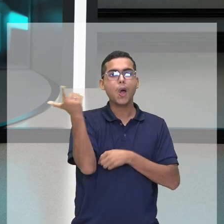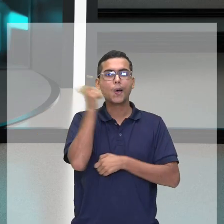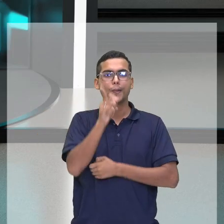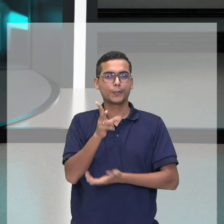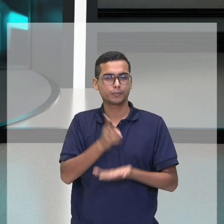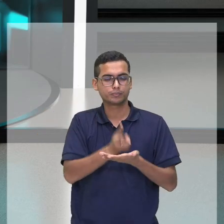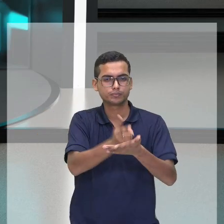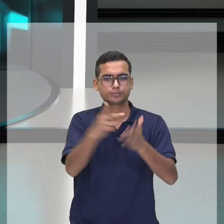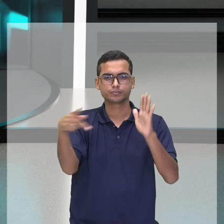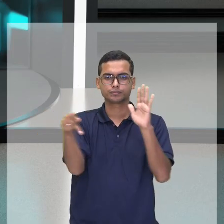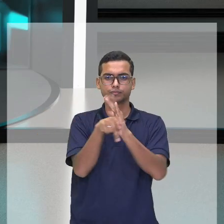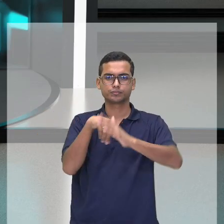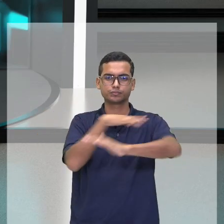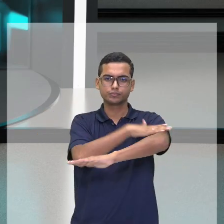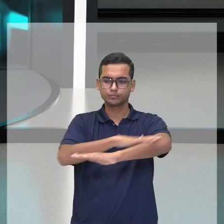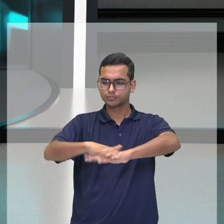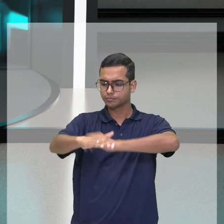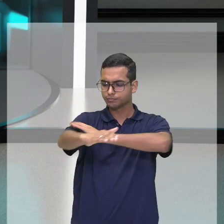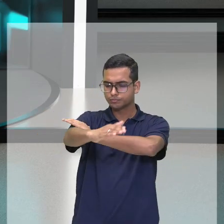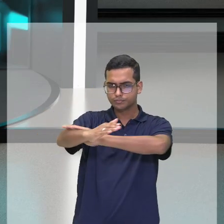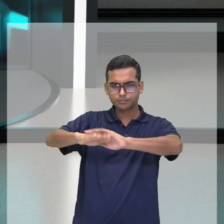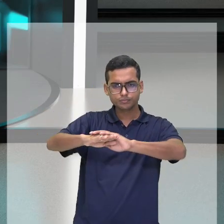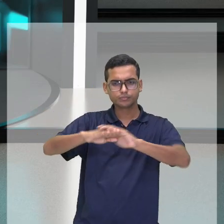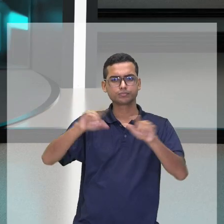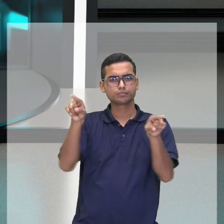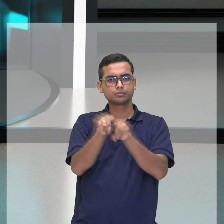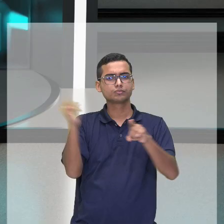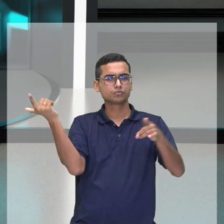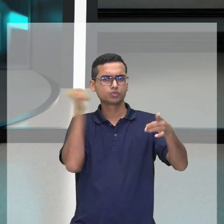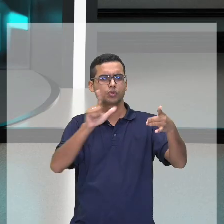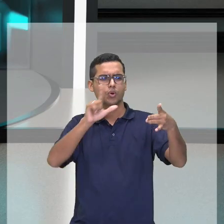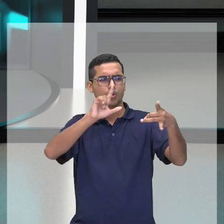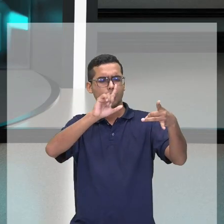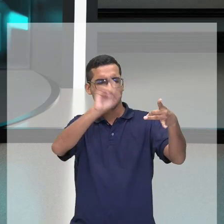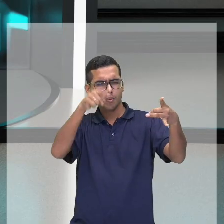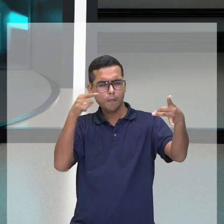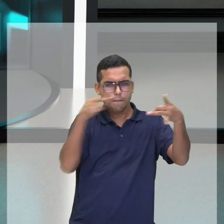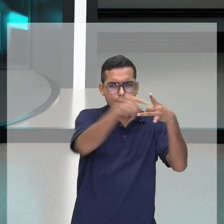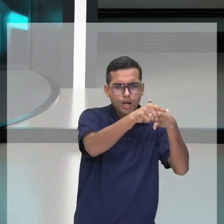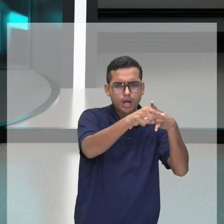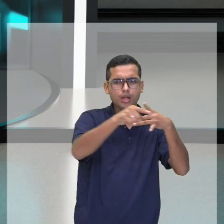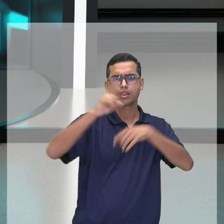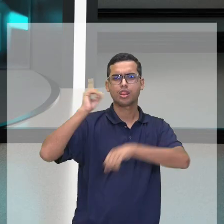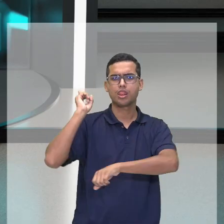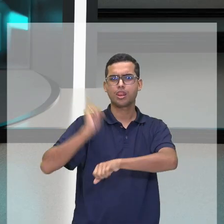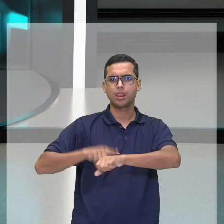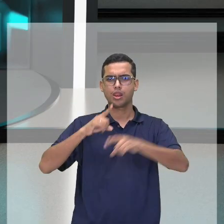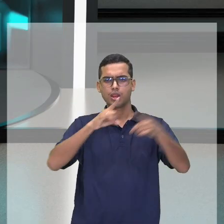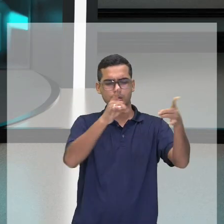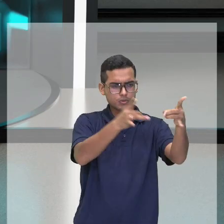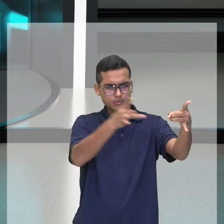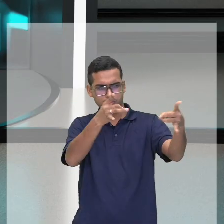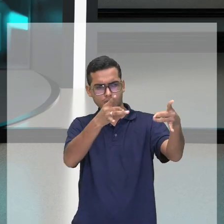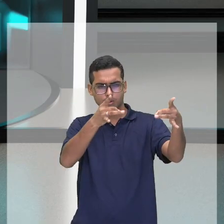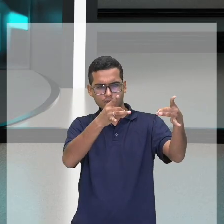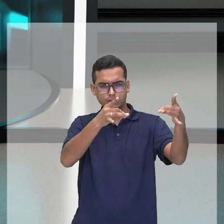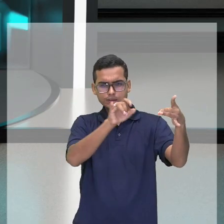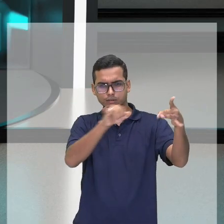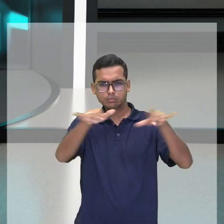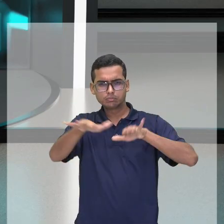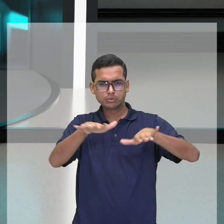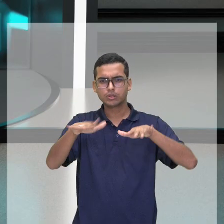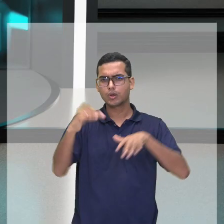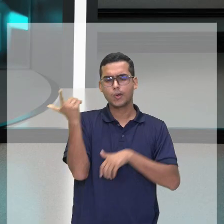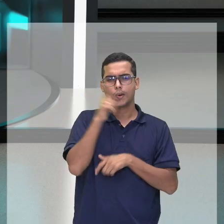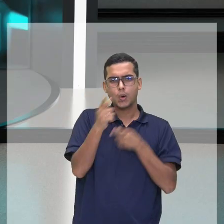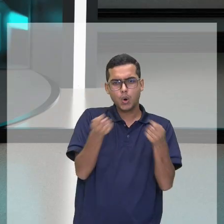braço naquele ponto lá, senão você vai, quando soltar, o braço vai fazer isso daqui, e aí a flecha vai